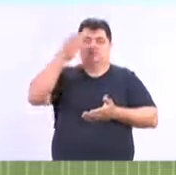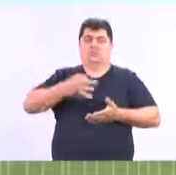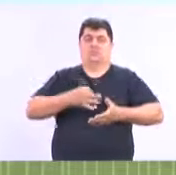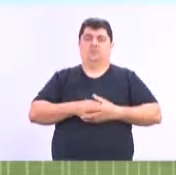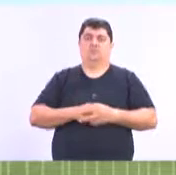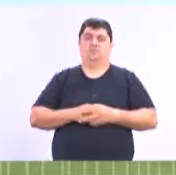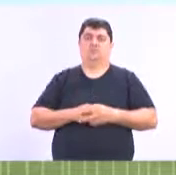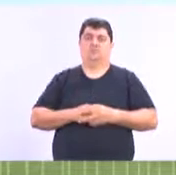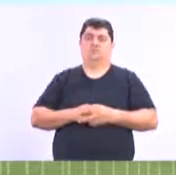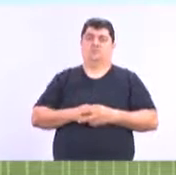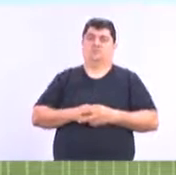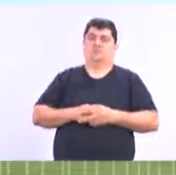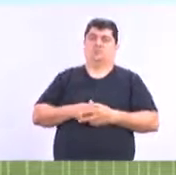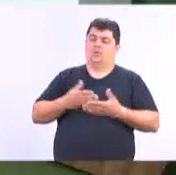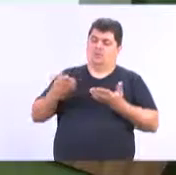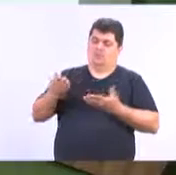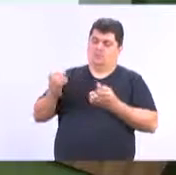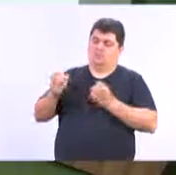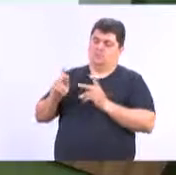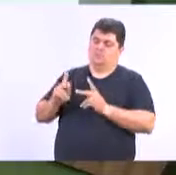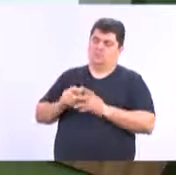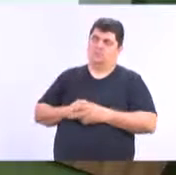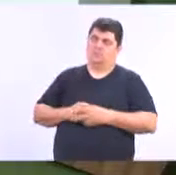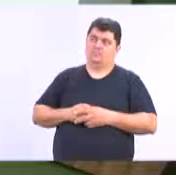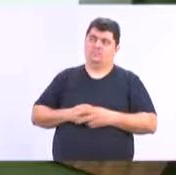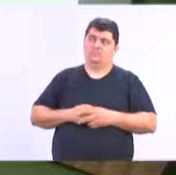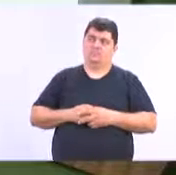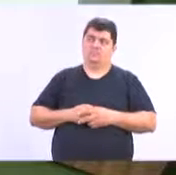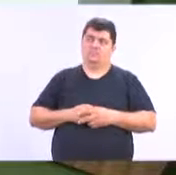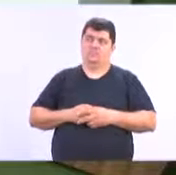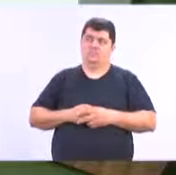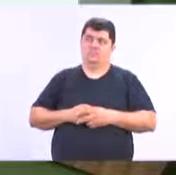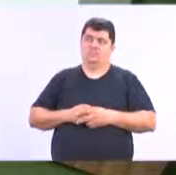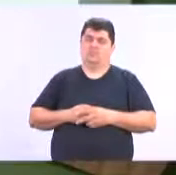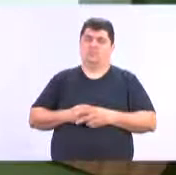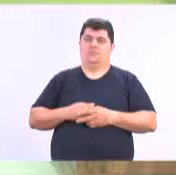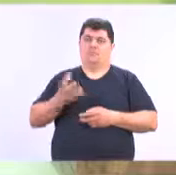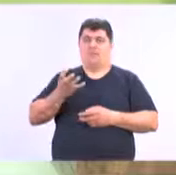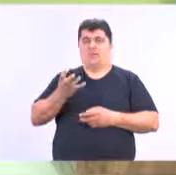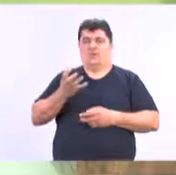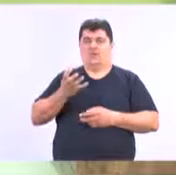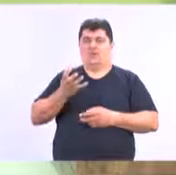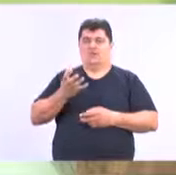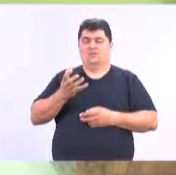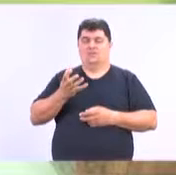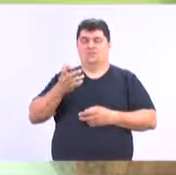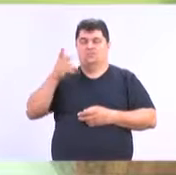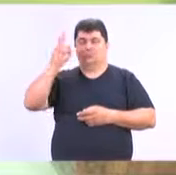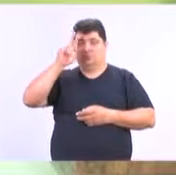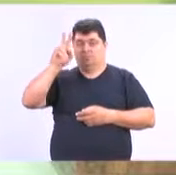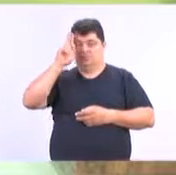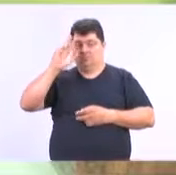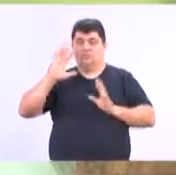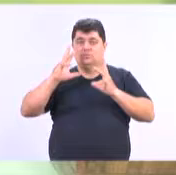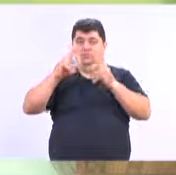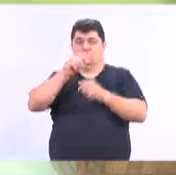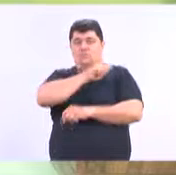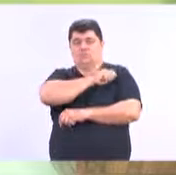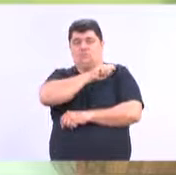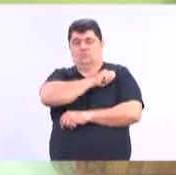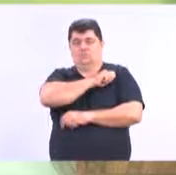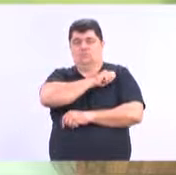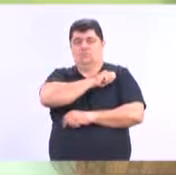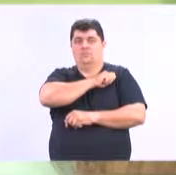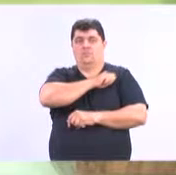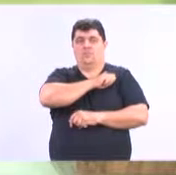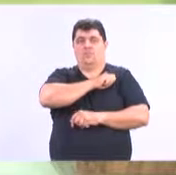Professora Leila, suas considerações finais. Bom, professor Adriano, vale lembrar a todos os alunos